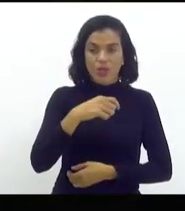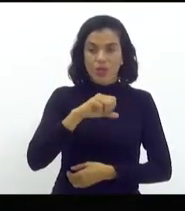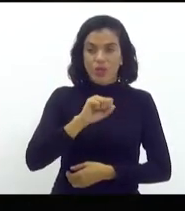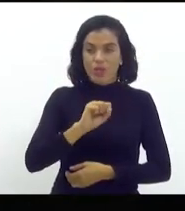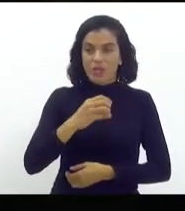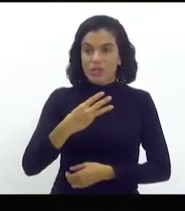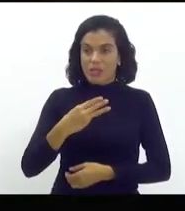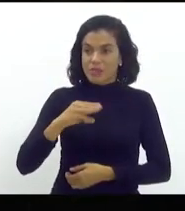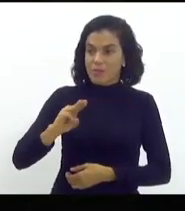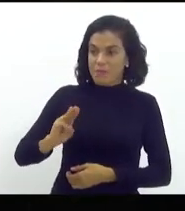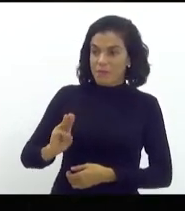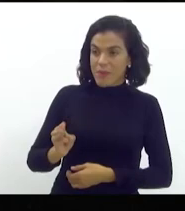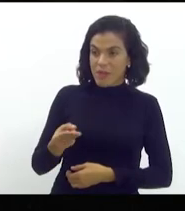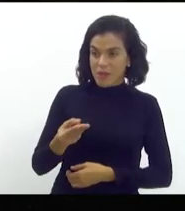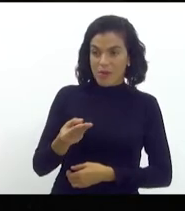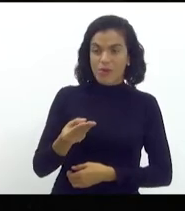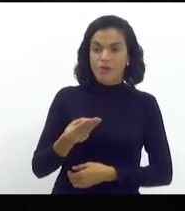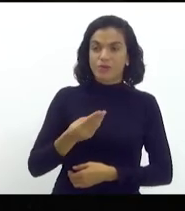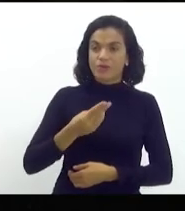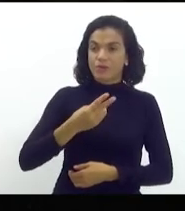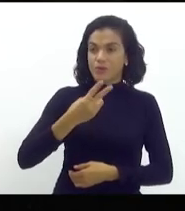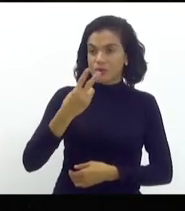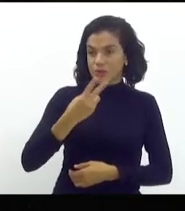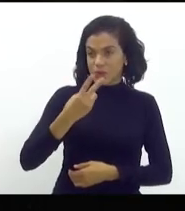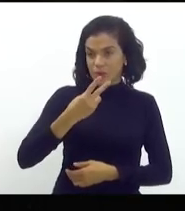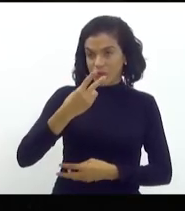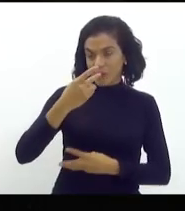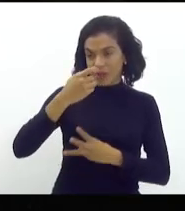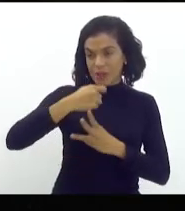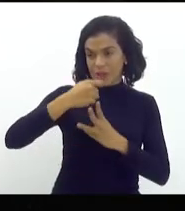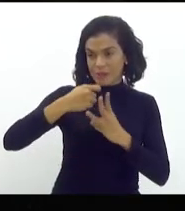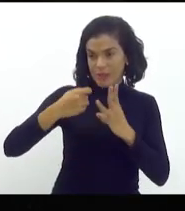milhões no segundo trimestre